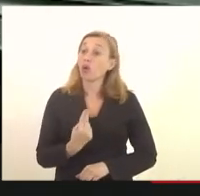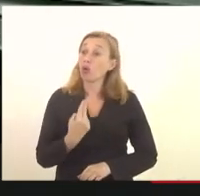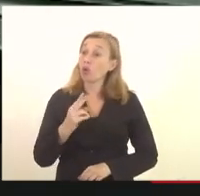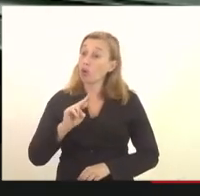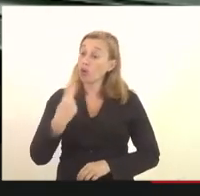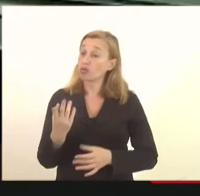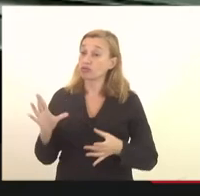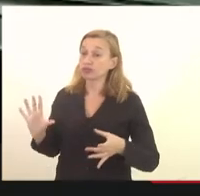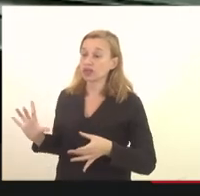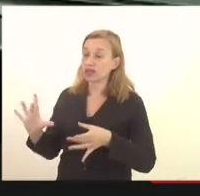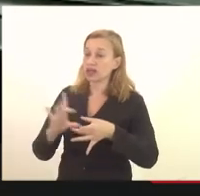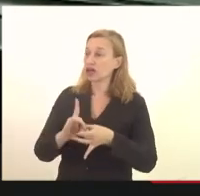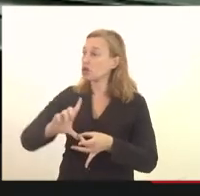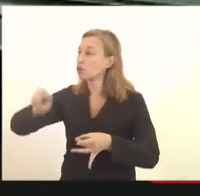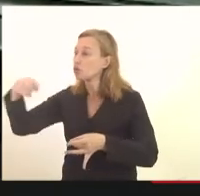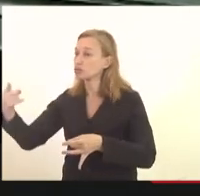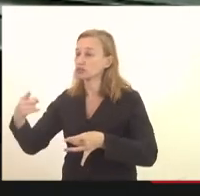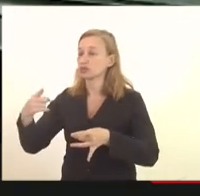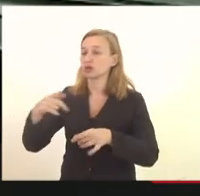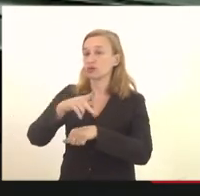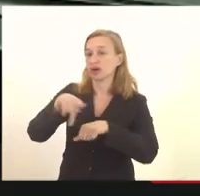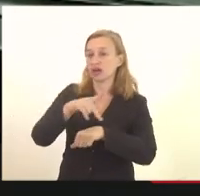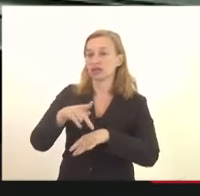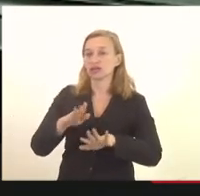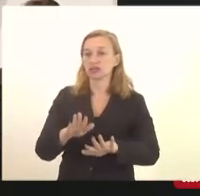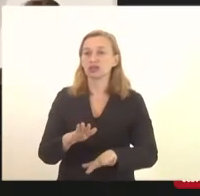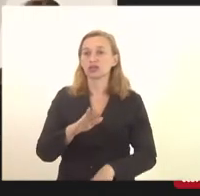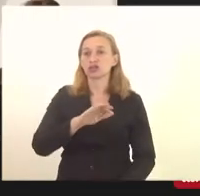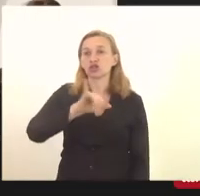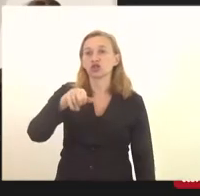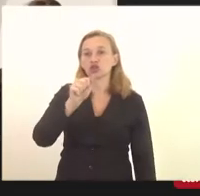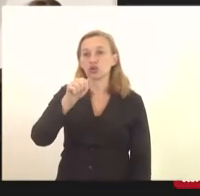etc. Por favor, primeiro, doutor Jonas Castro.